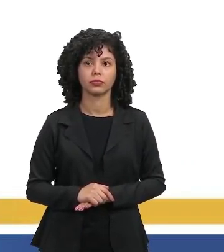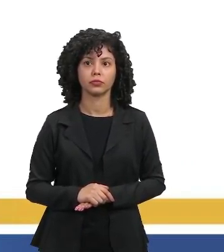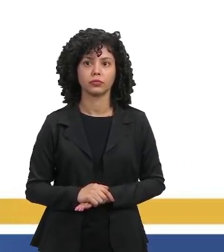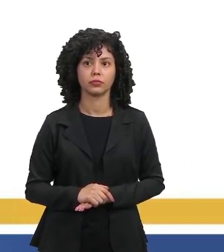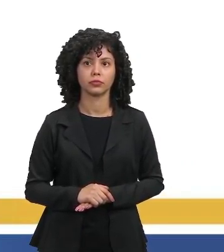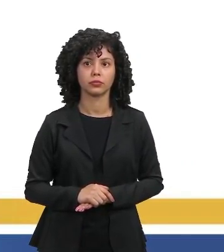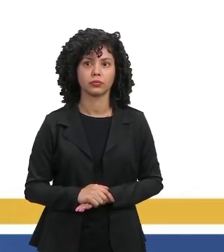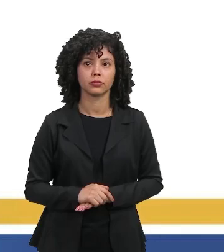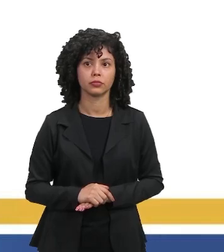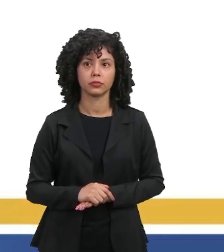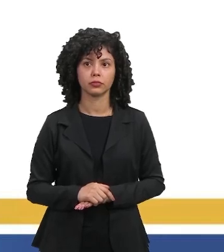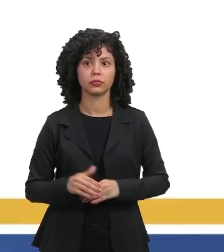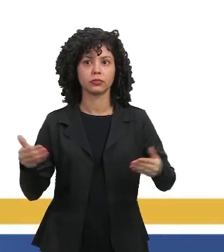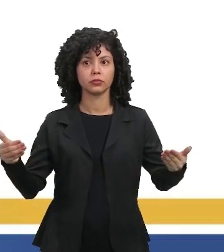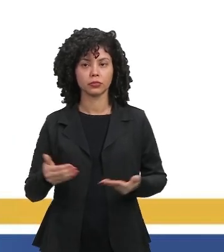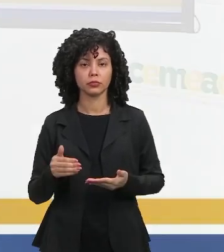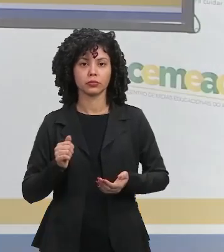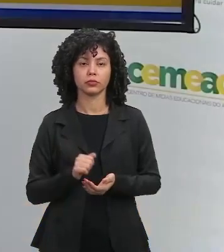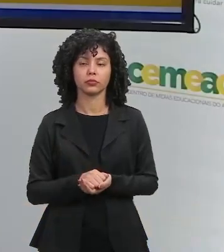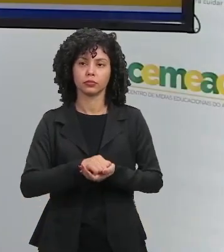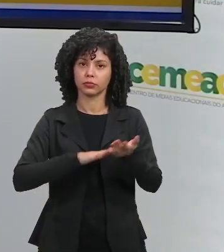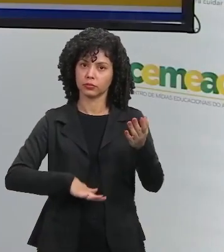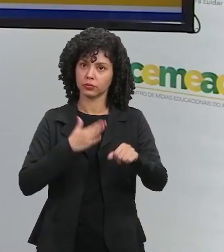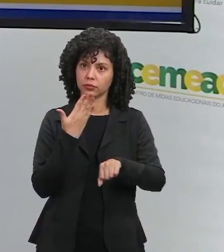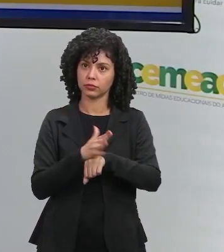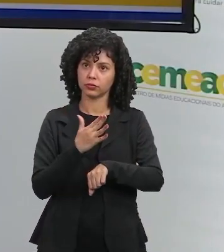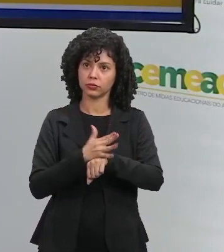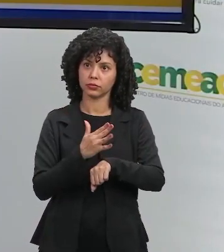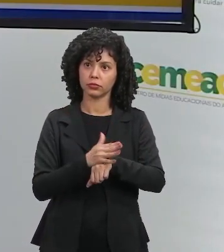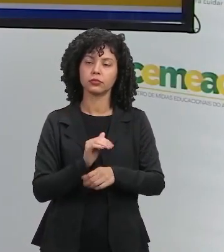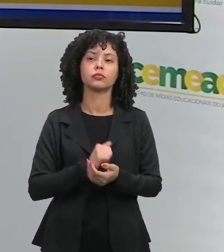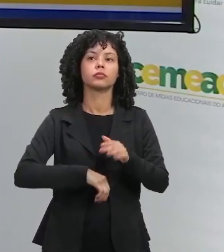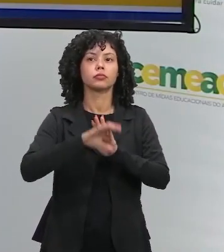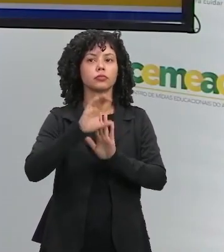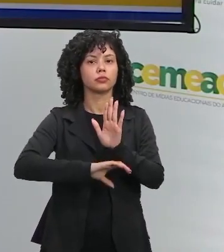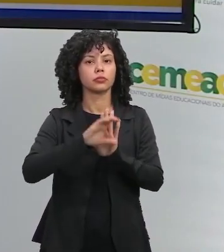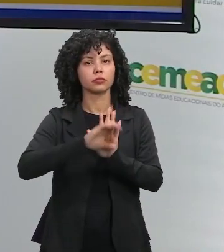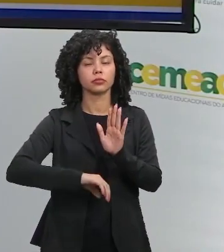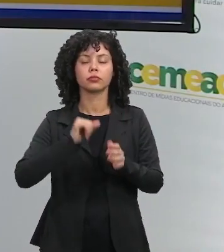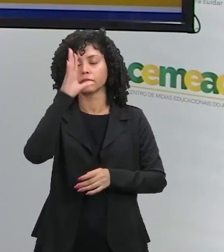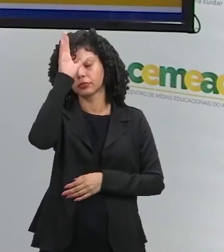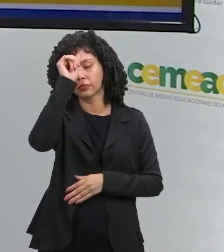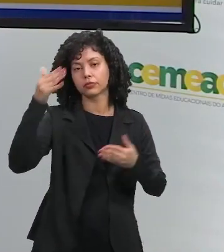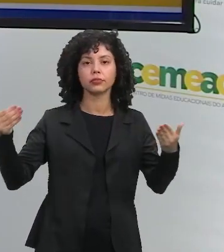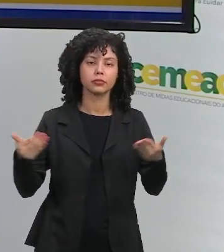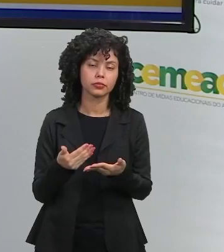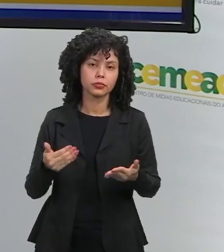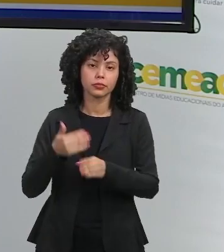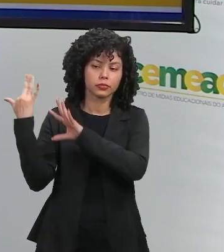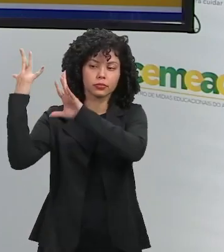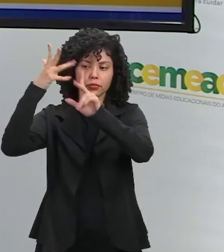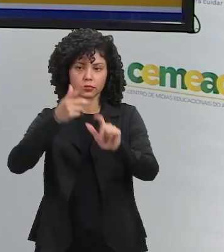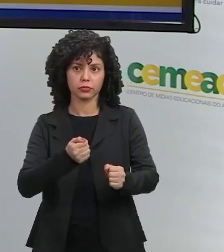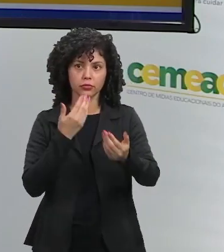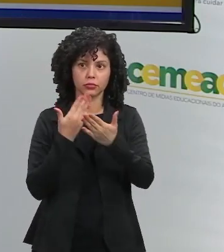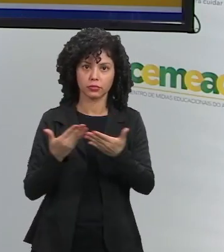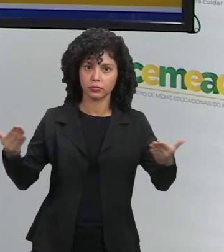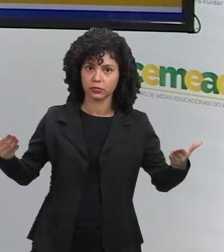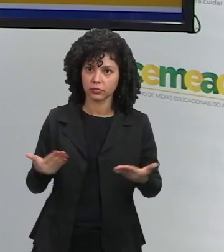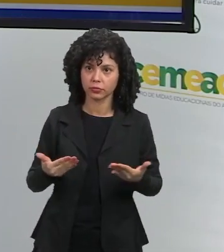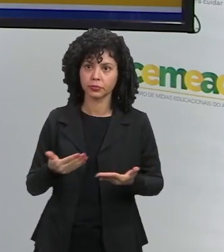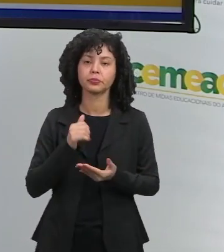vamos lá agora praticar os conceitos que nós aprendemos ou revisamos na aula de